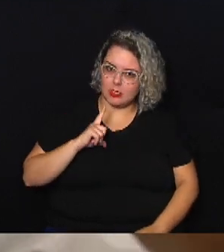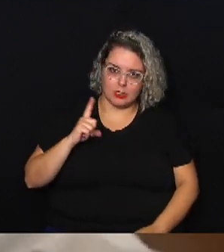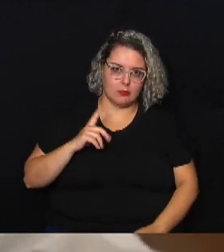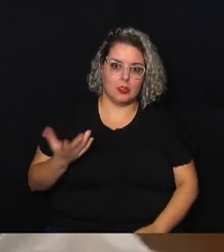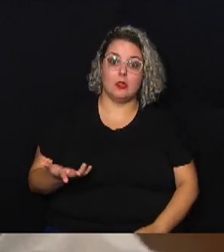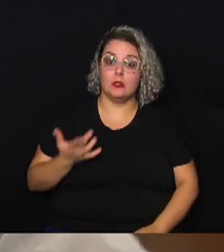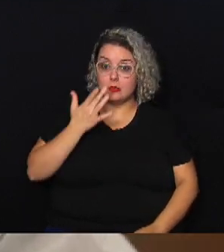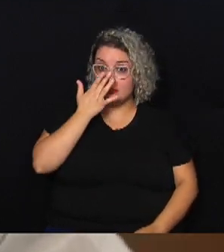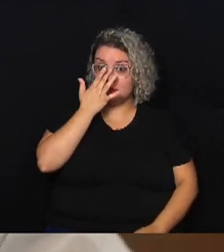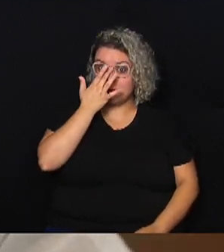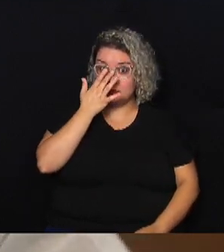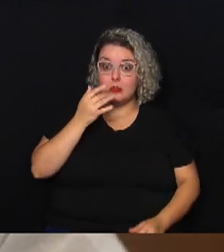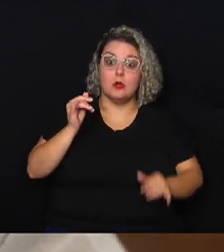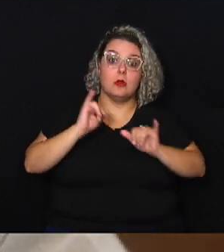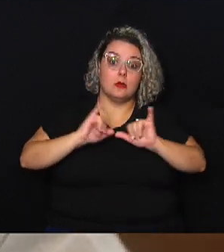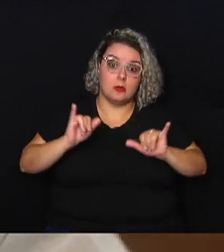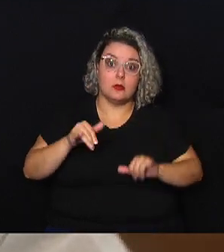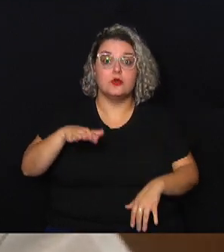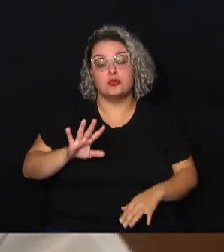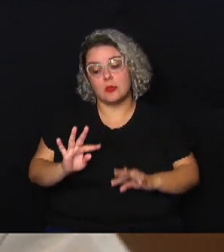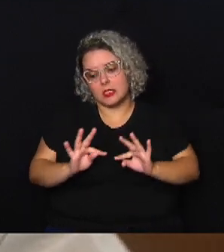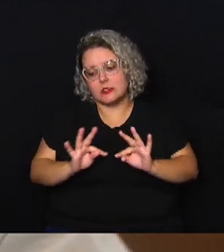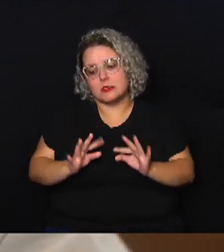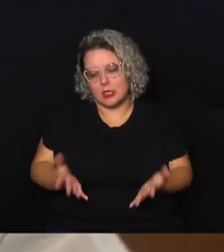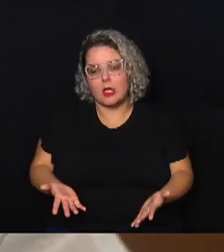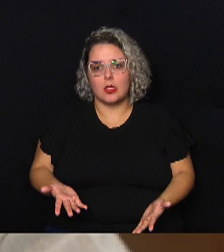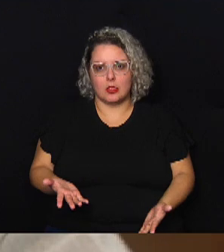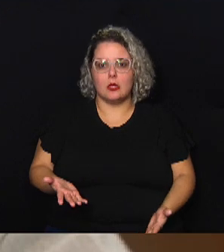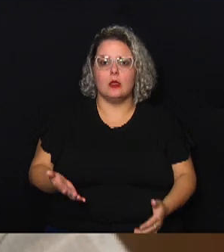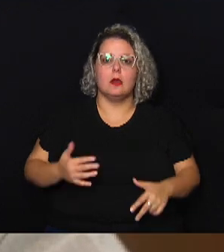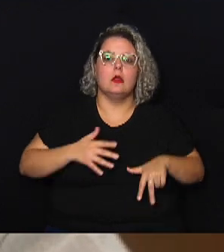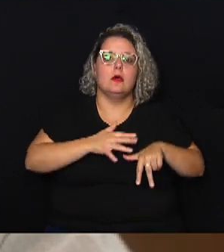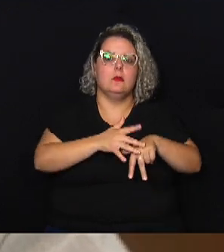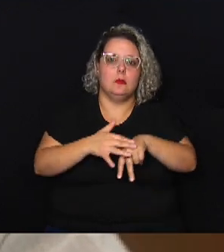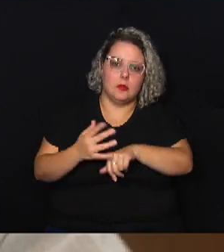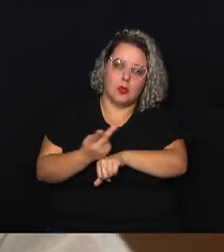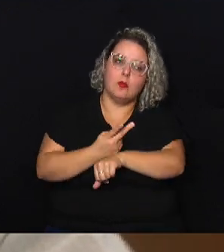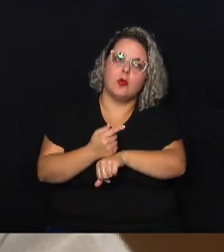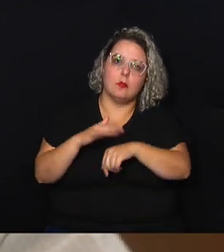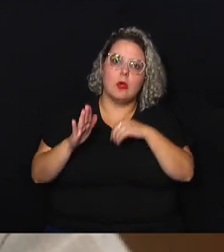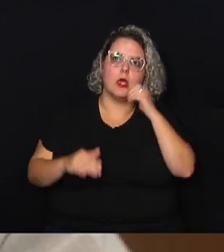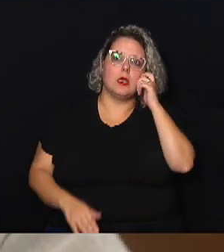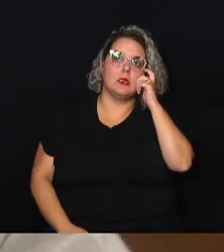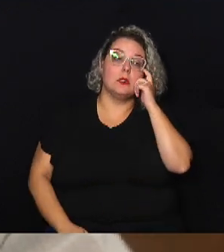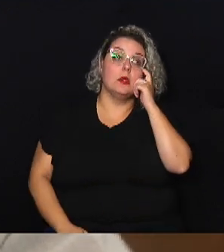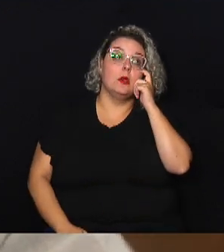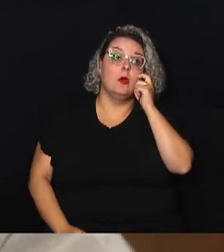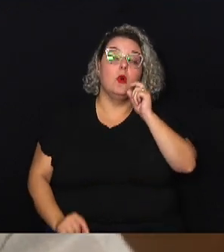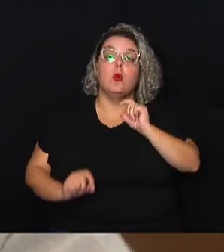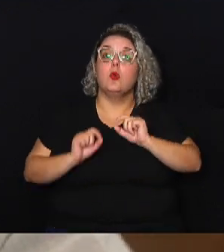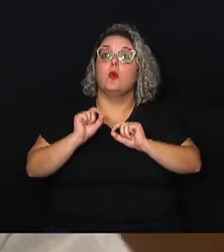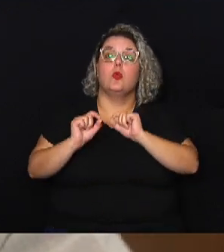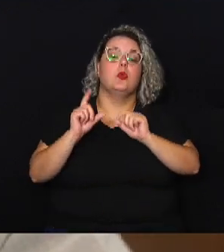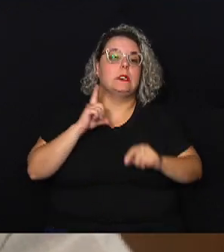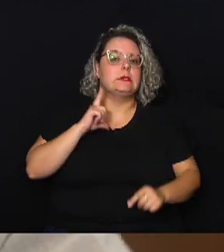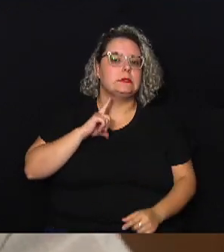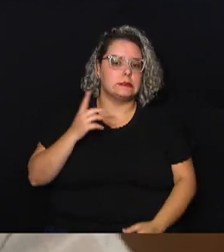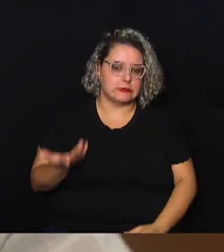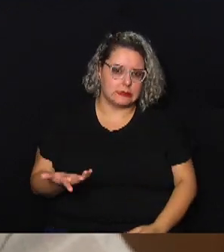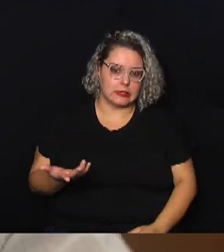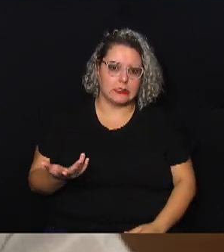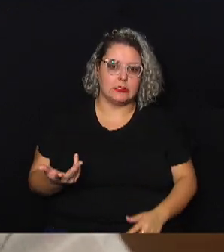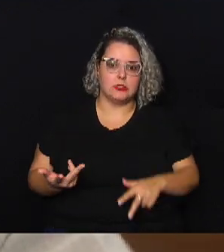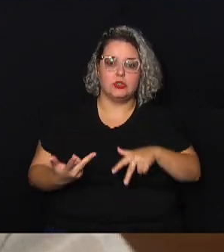vez com a divulgação de mais técnicas, as pacientes têm procurado mais. Então, o que a gente tem de